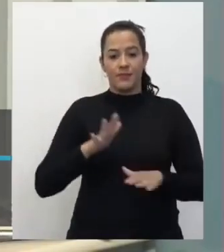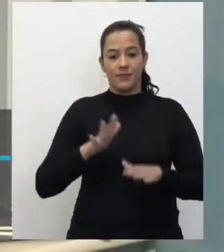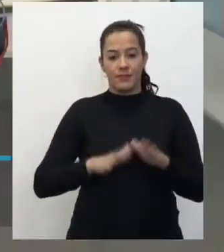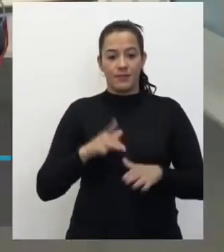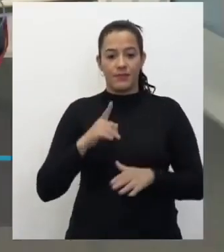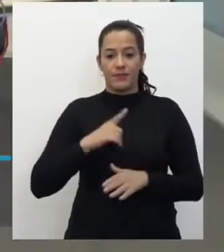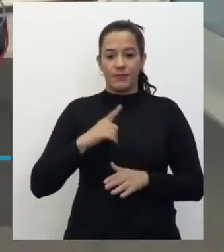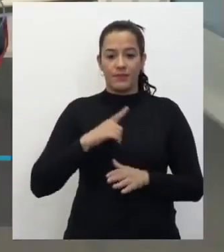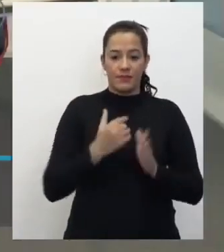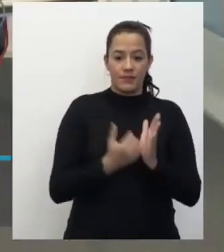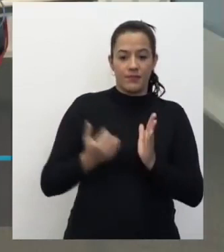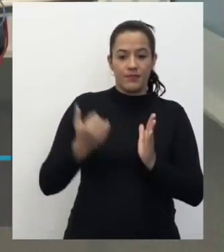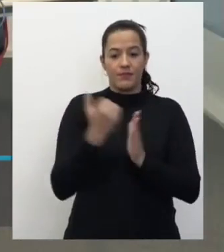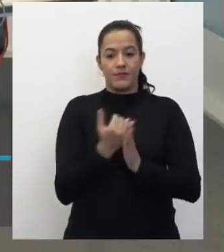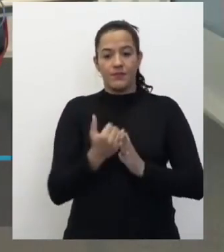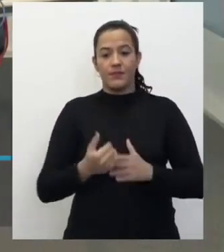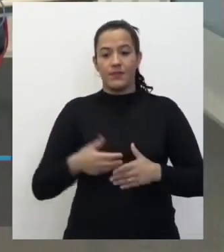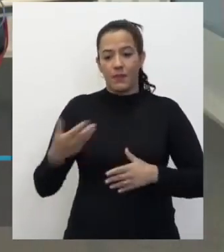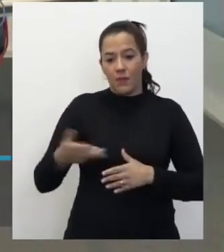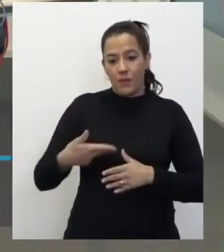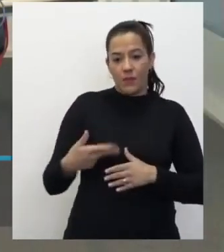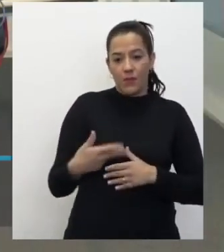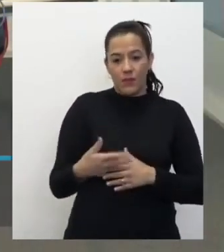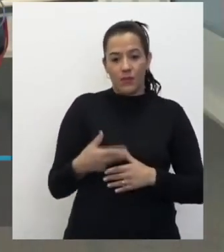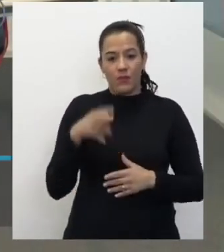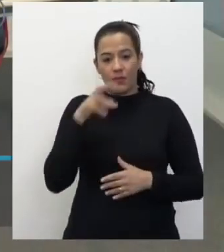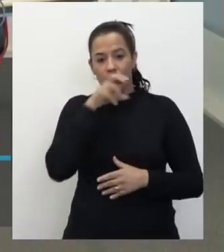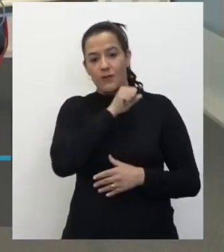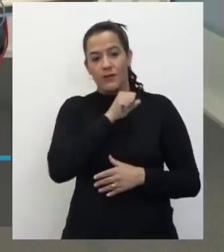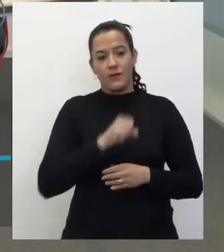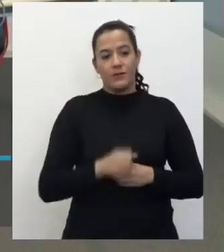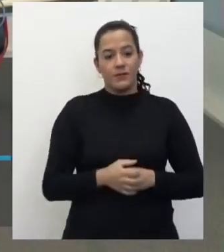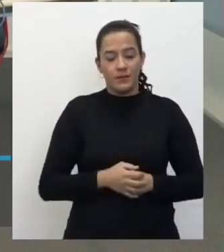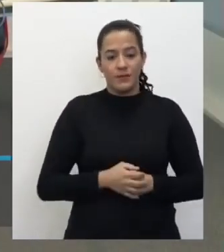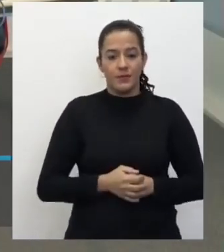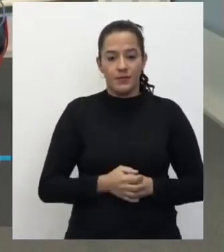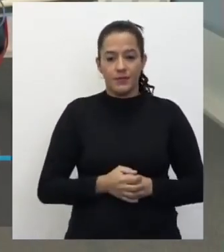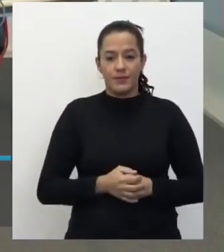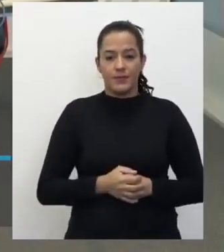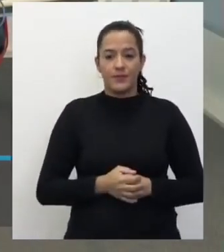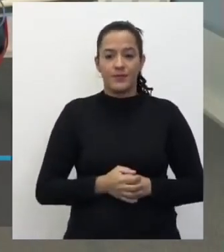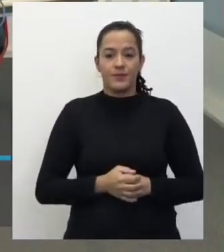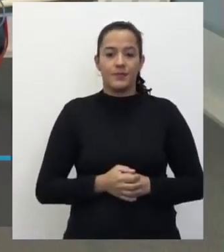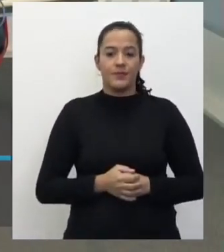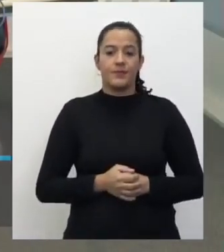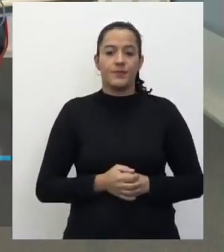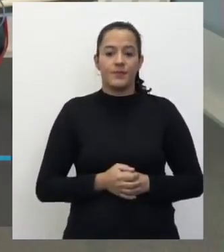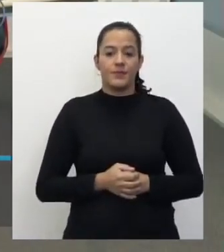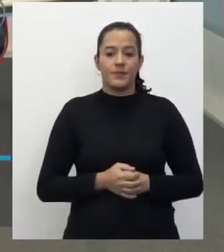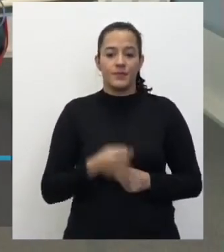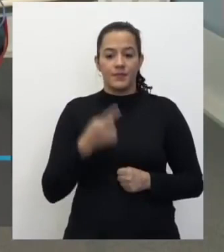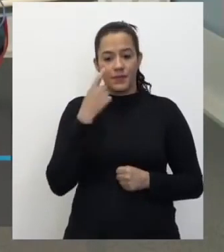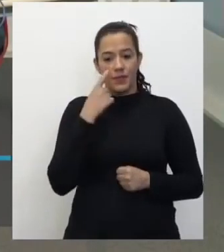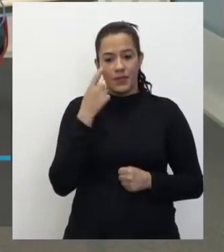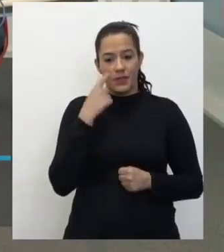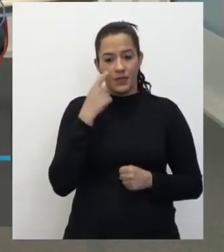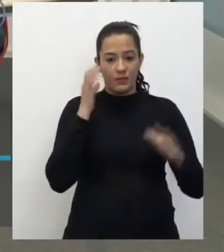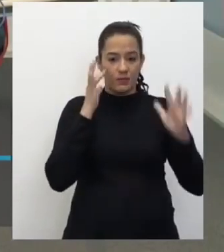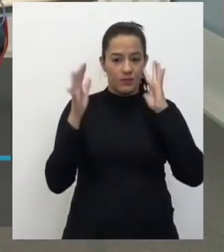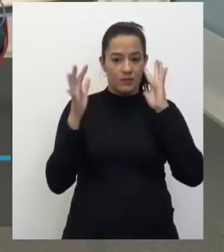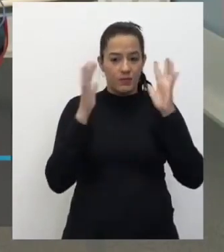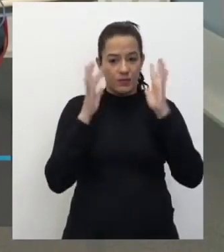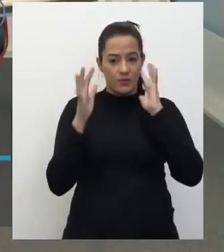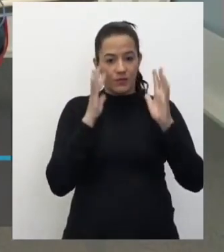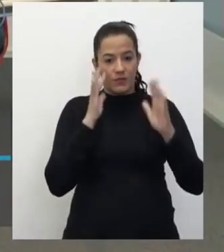mais rápido, né? Porque novela é mais dinâmica, a série é mais dinâmica, é verdade. Nos conflitos das personagens. Aí, agora, pensando nisso... Ai, é igual